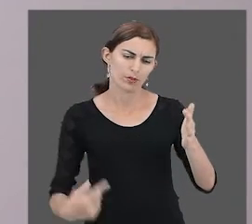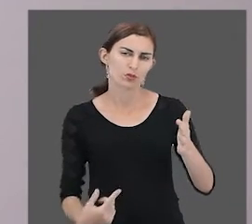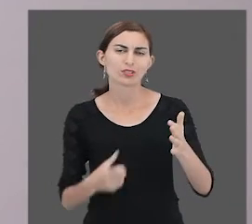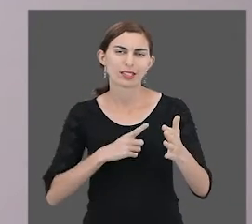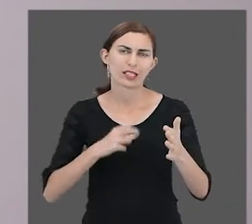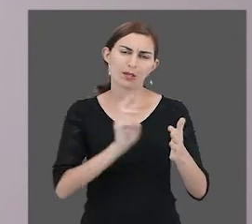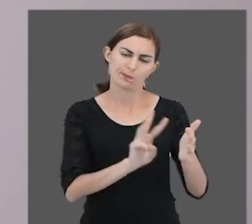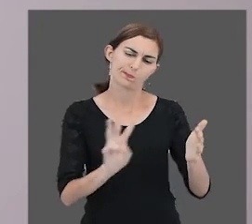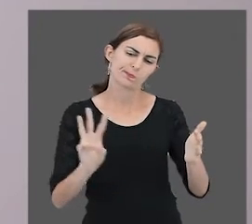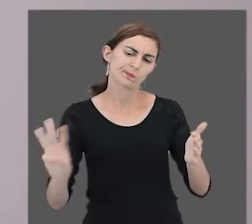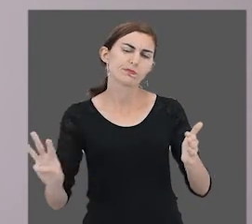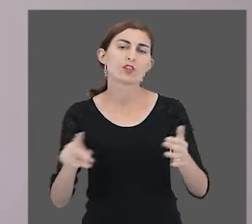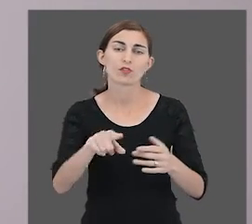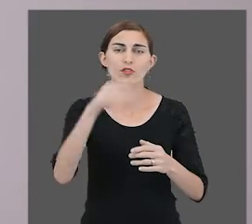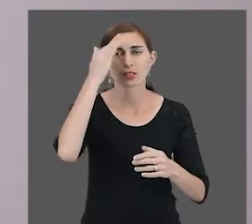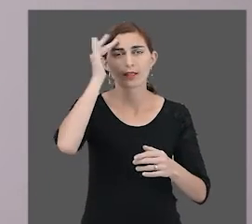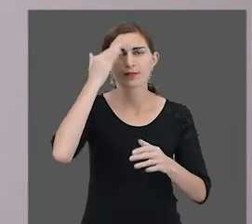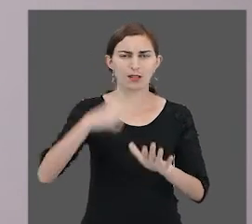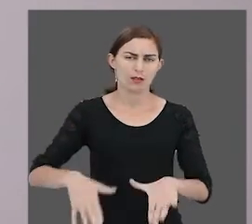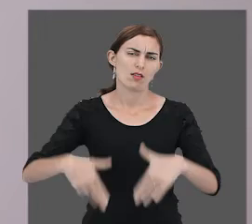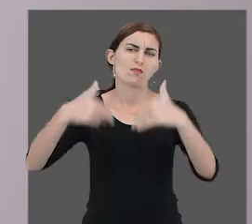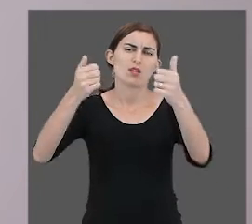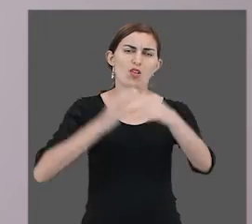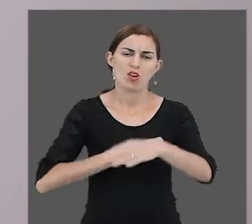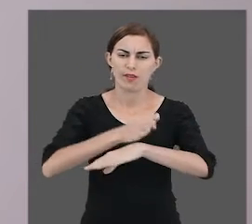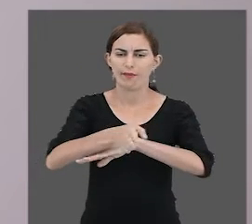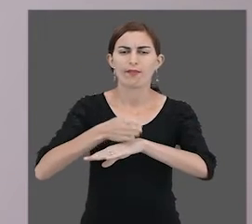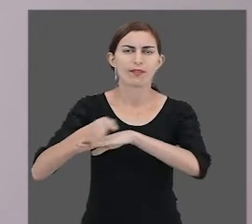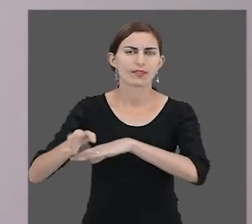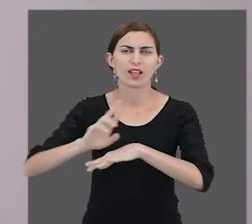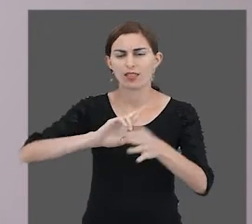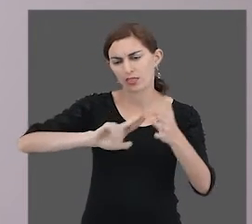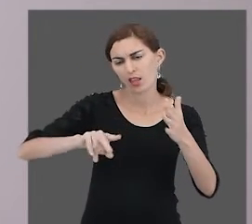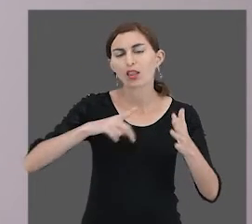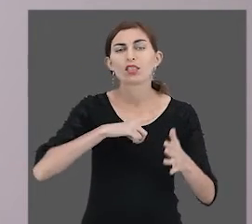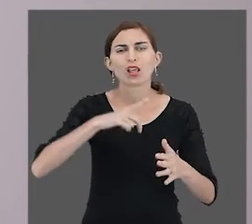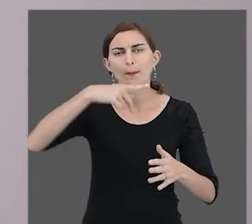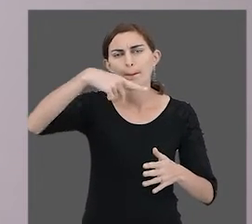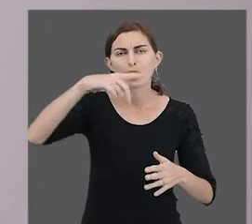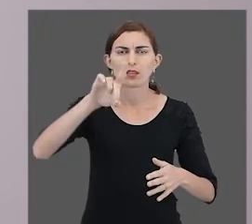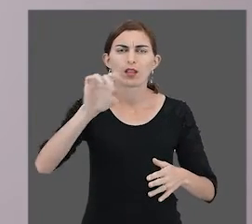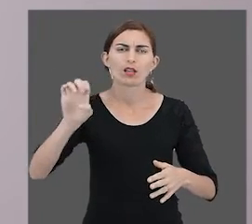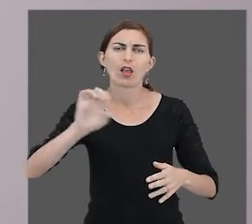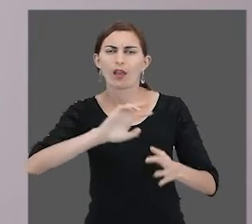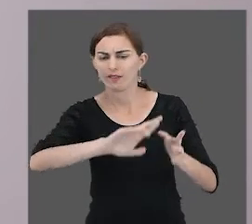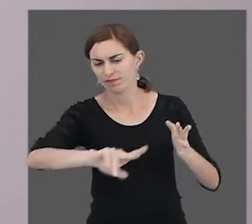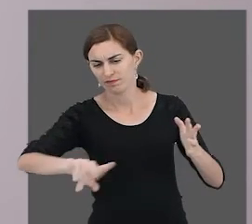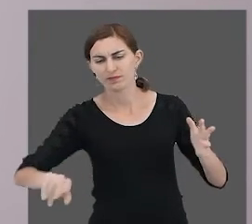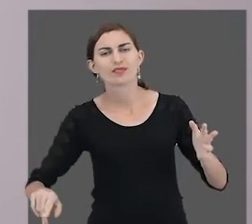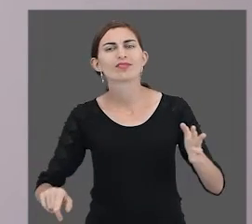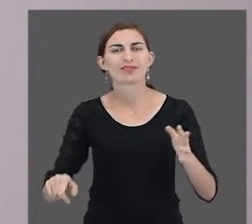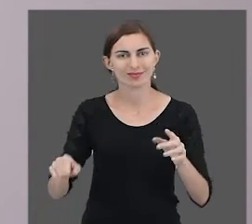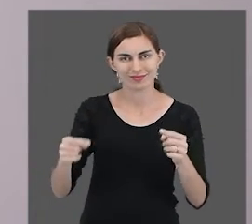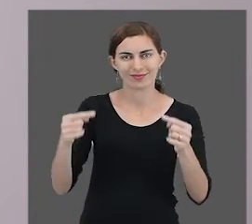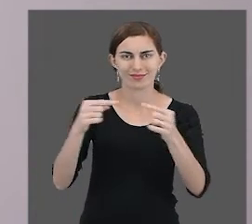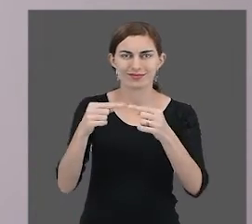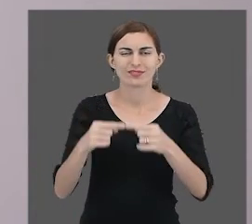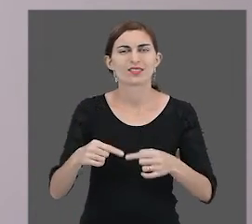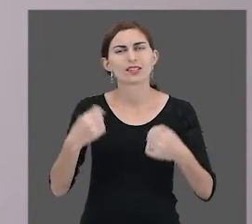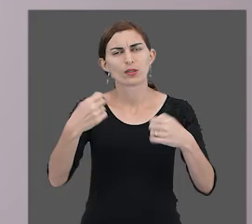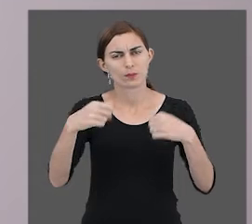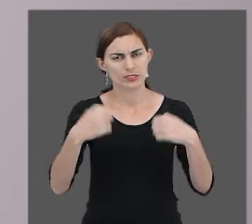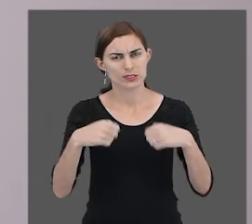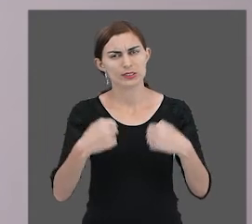você ter um site, para você entender melhor, entrar, ver os outros tipos de PDDE, outras vertentes do PDDE.